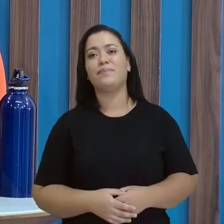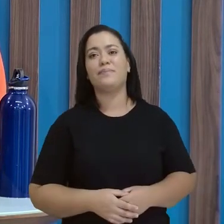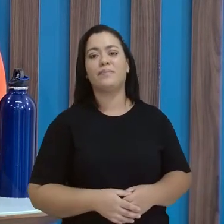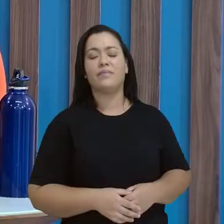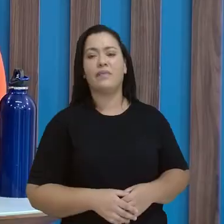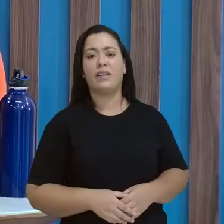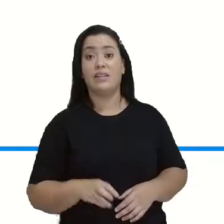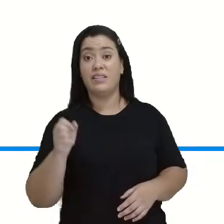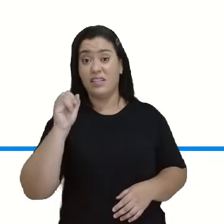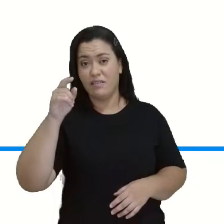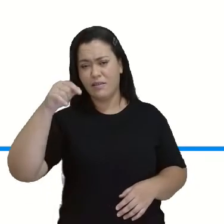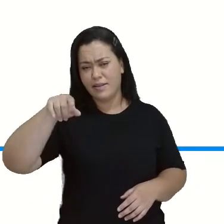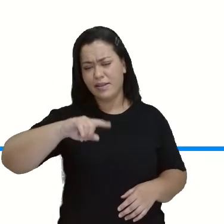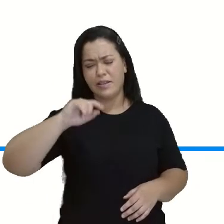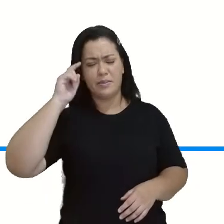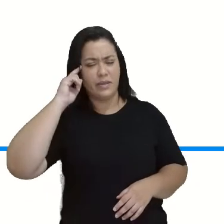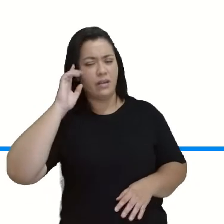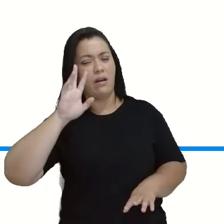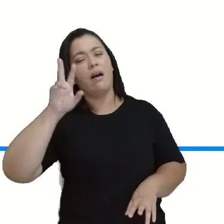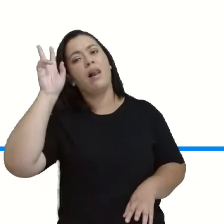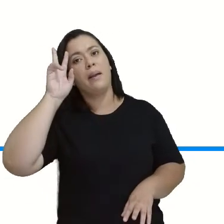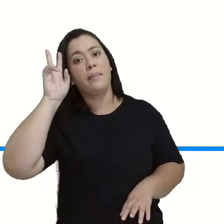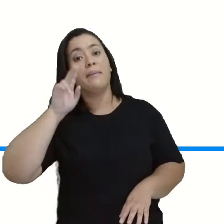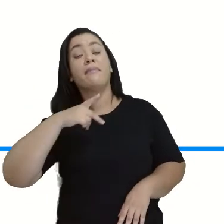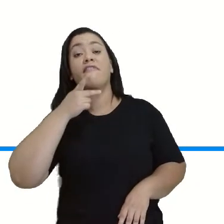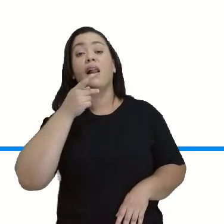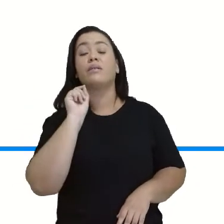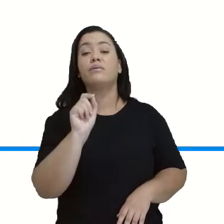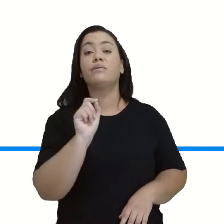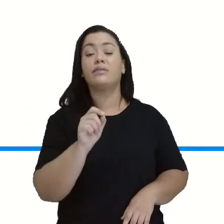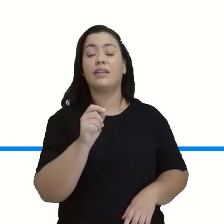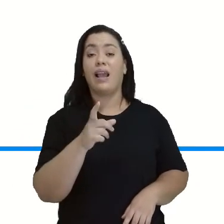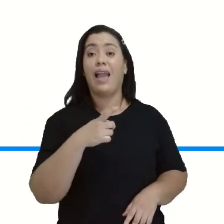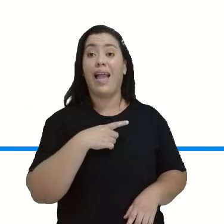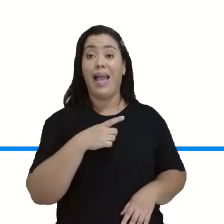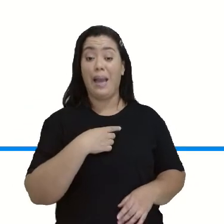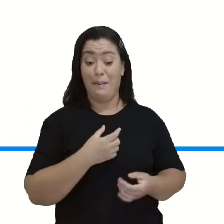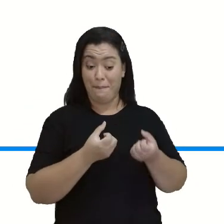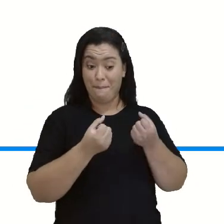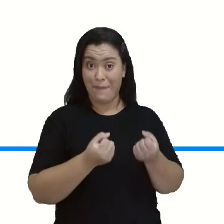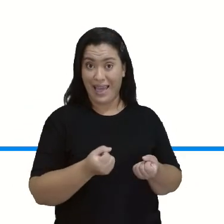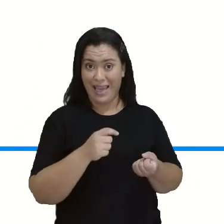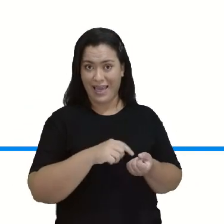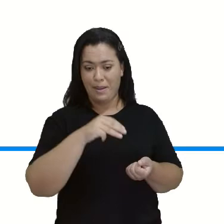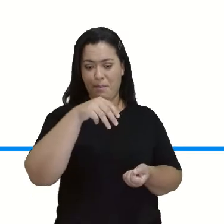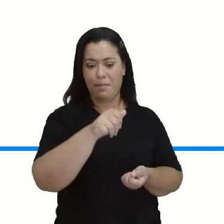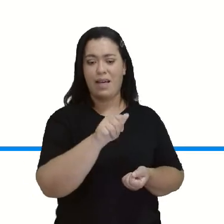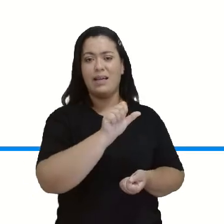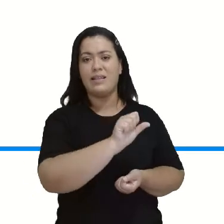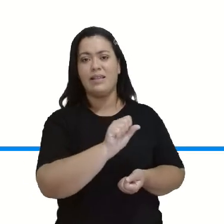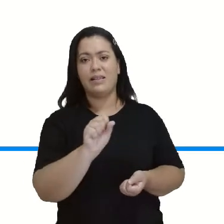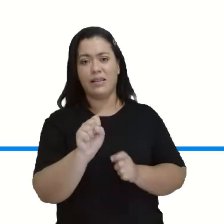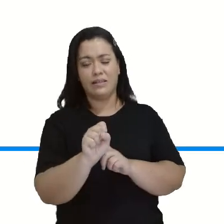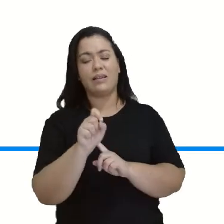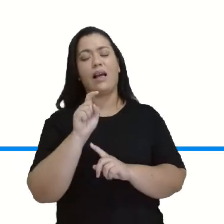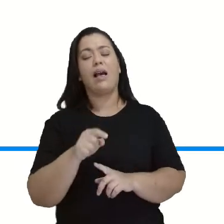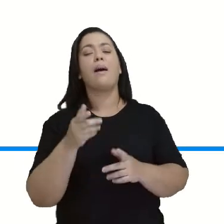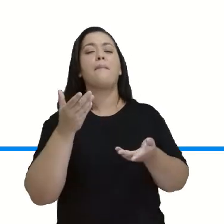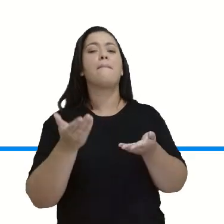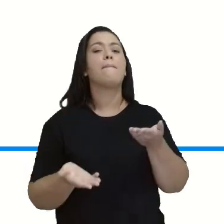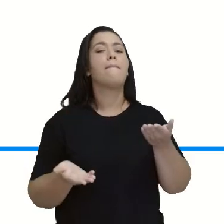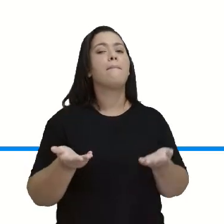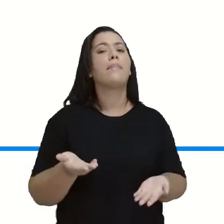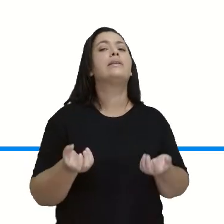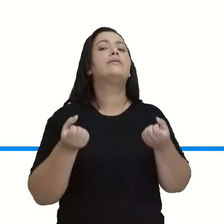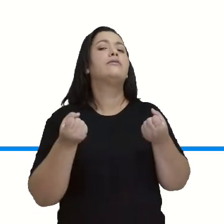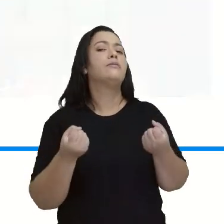Se vocês estão pensando, deixa eu lembrar, quando a gente está falando da grandeza massa, né? Inclusive a gente tem uma balança aqui, a